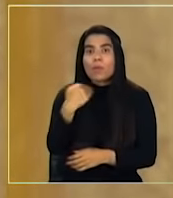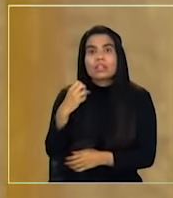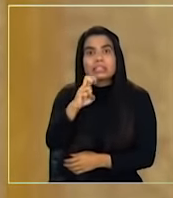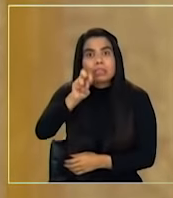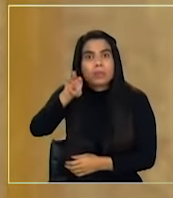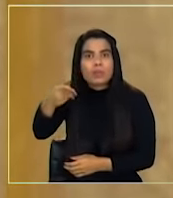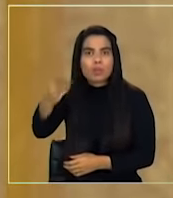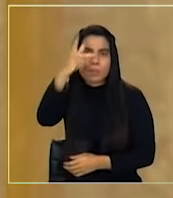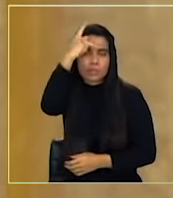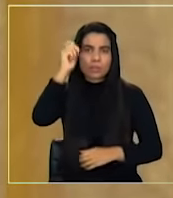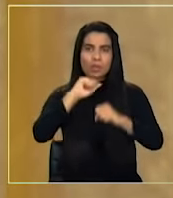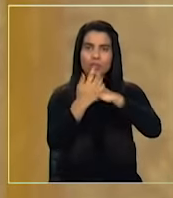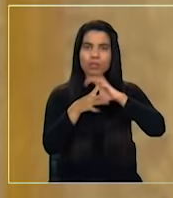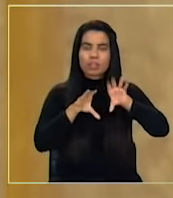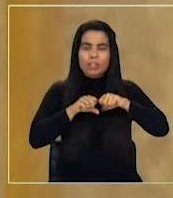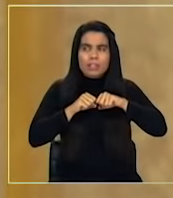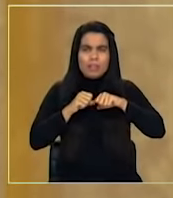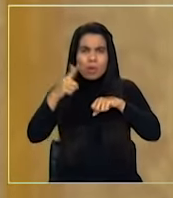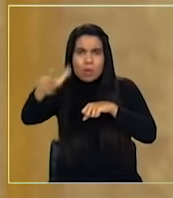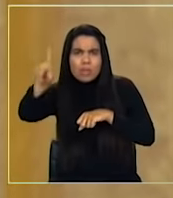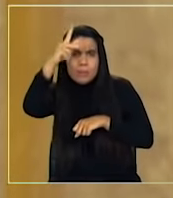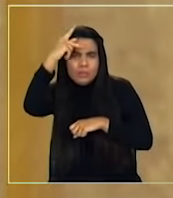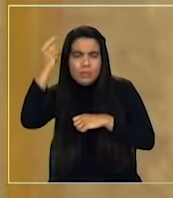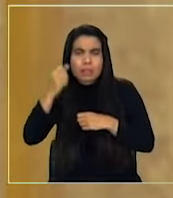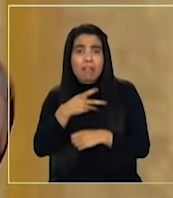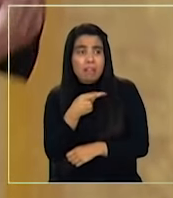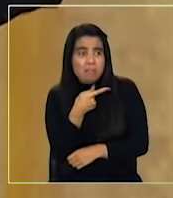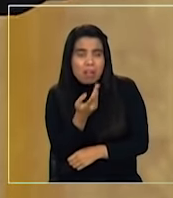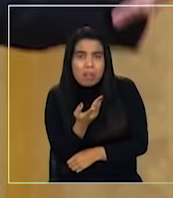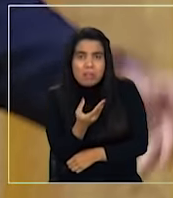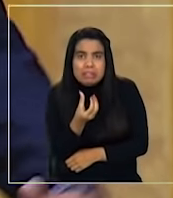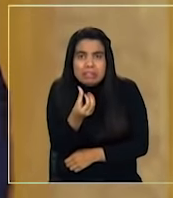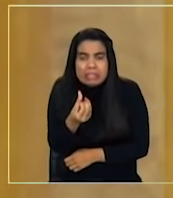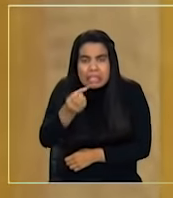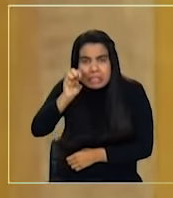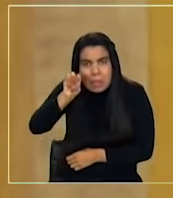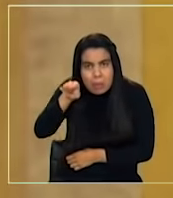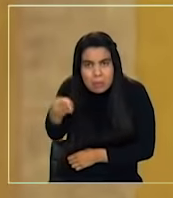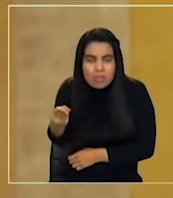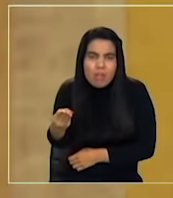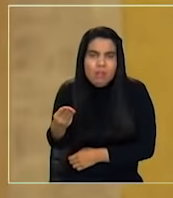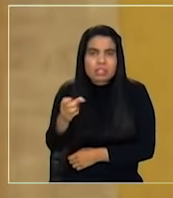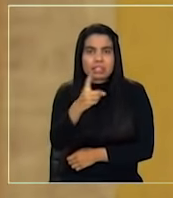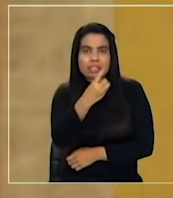milhões. O outro falou 600 mil, o outro falou 100 mil.